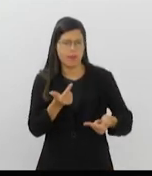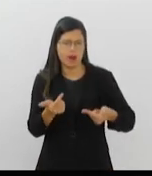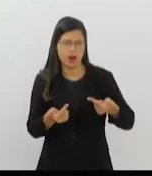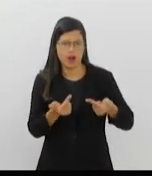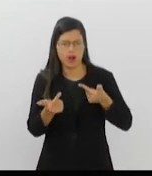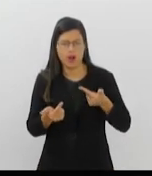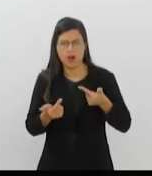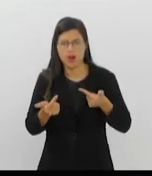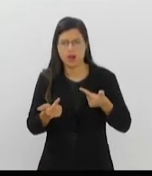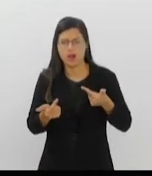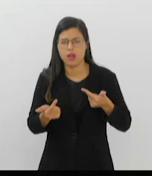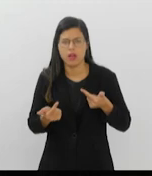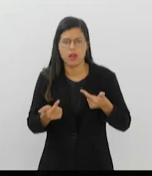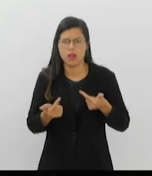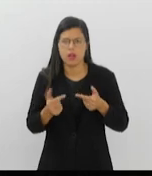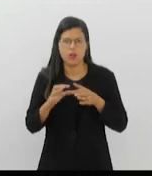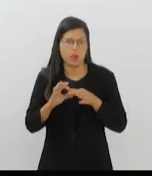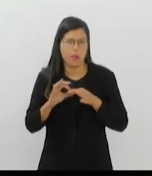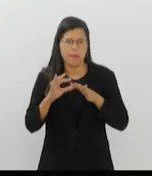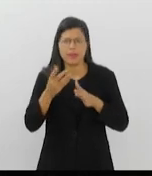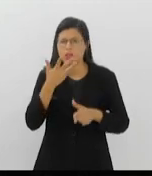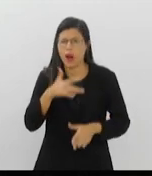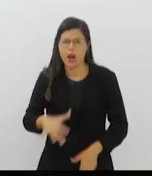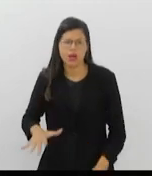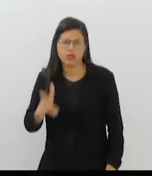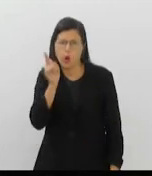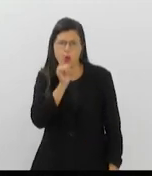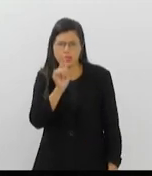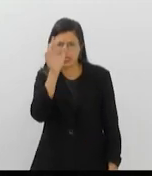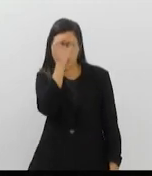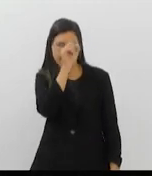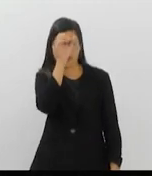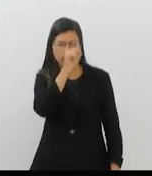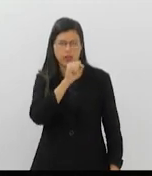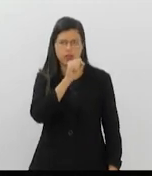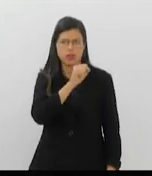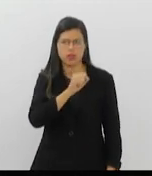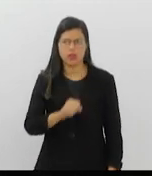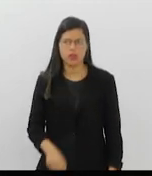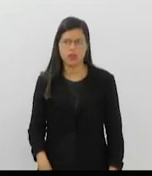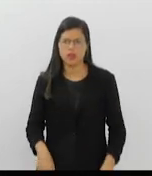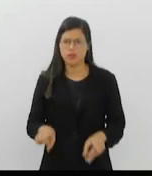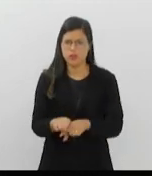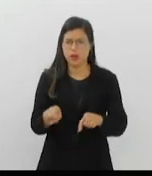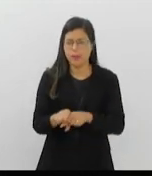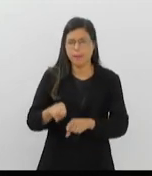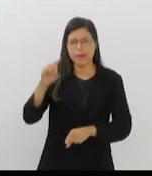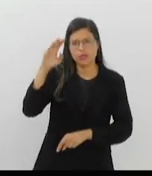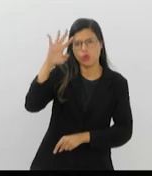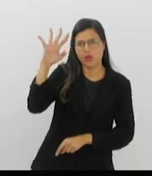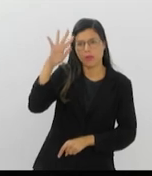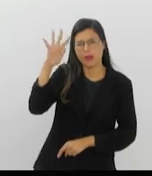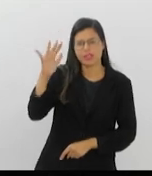insalubres permitem nenhuma criança aprender muito menos projetar o seu